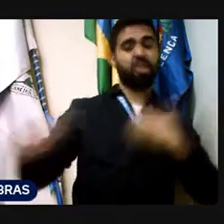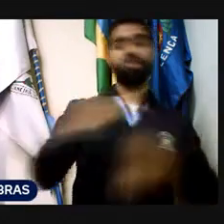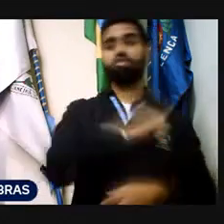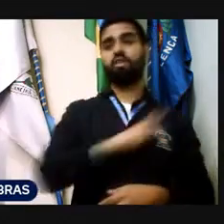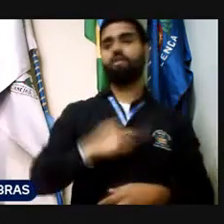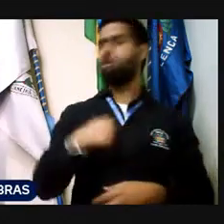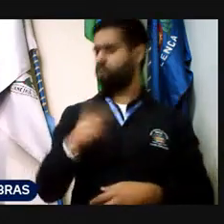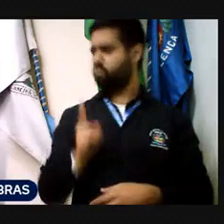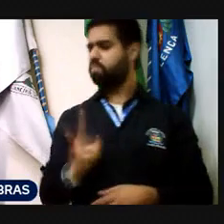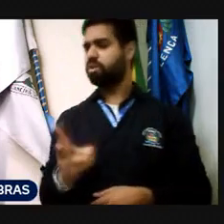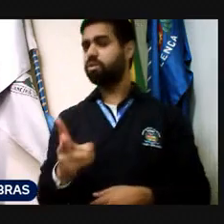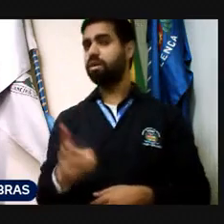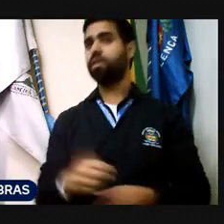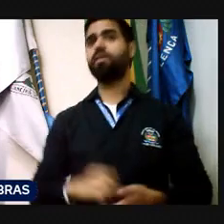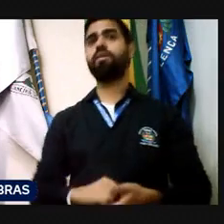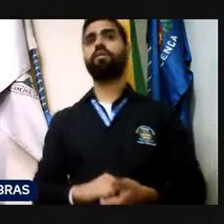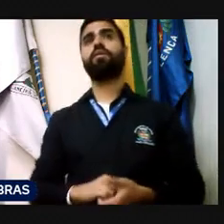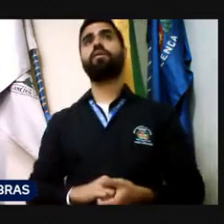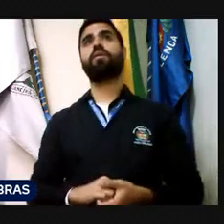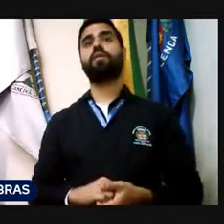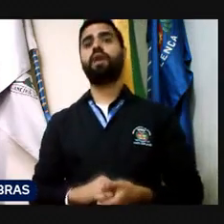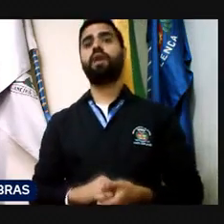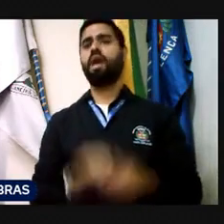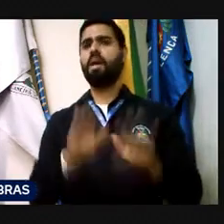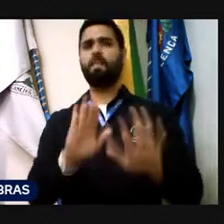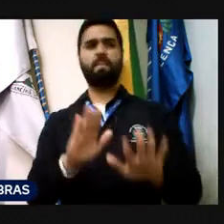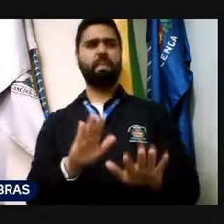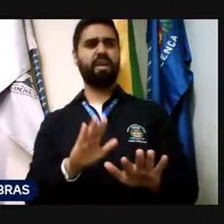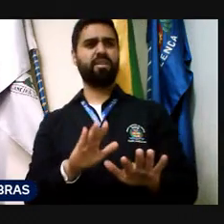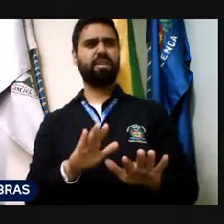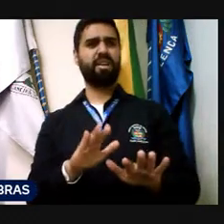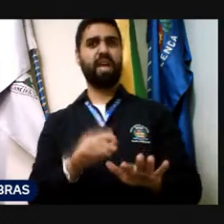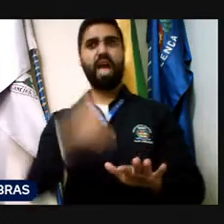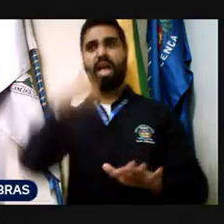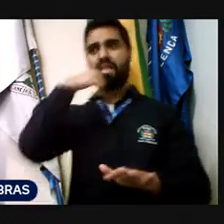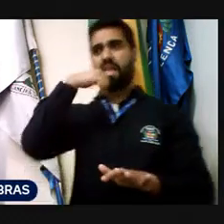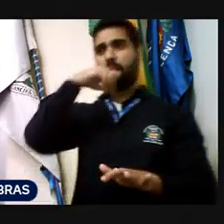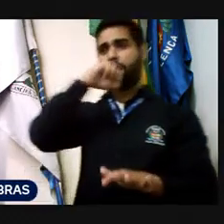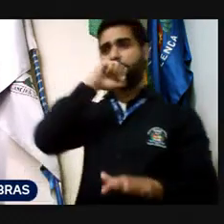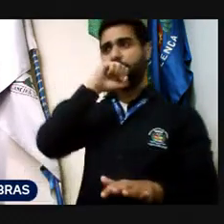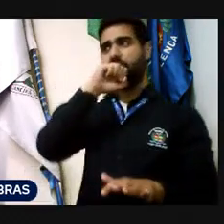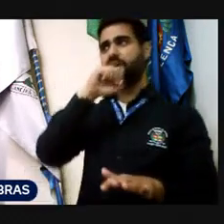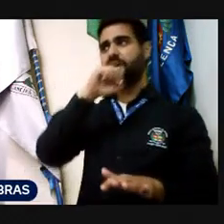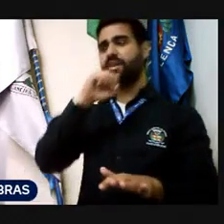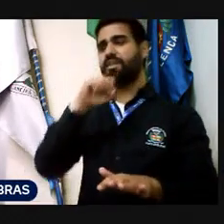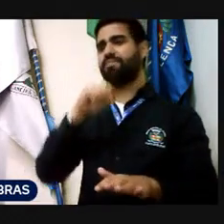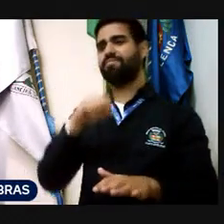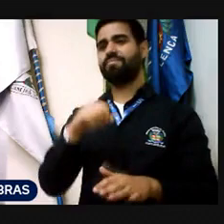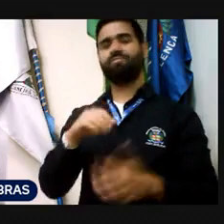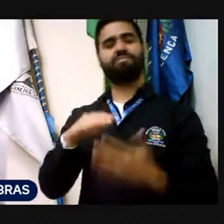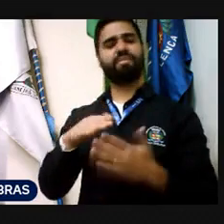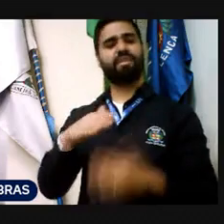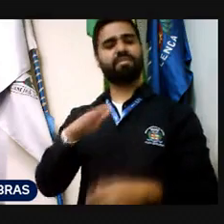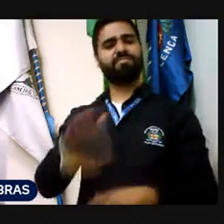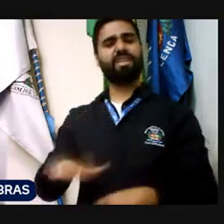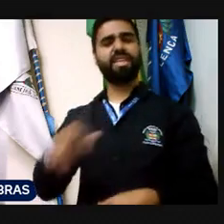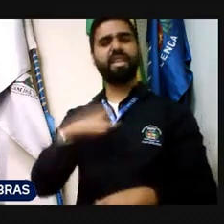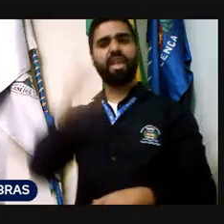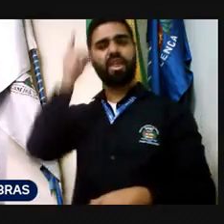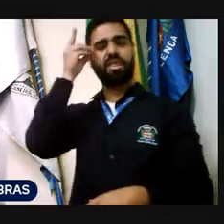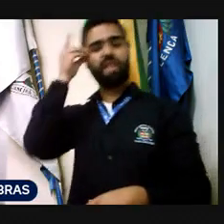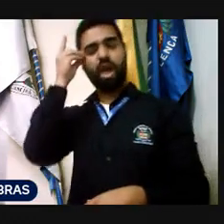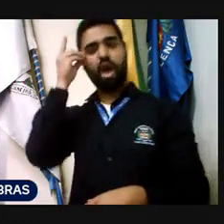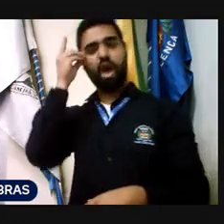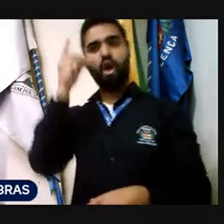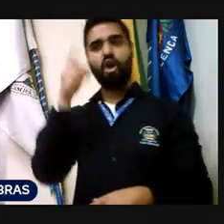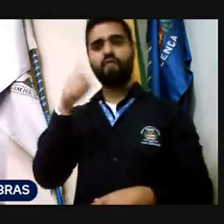meu mandato. Mas não se vingue das mães das crianças que possuem síndrome de Down. Não se vingue